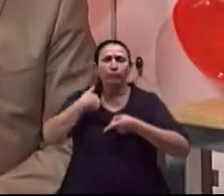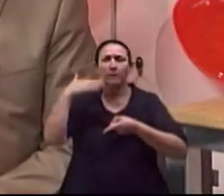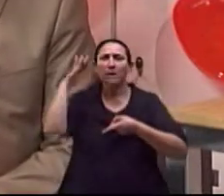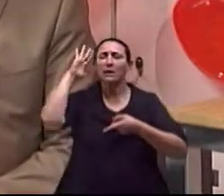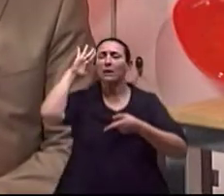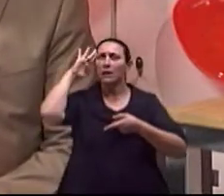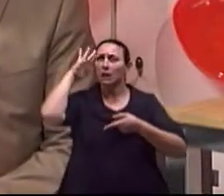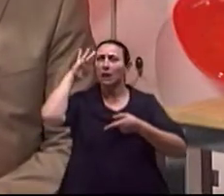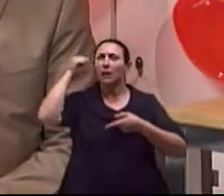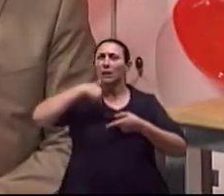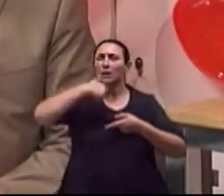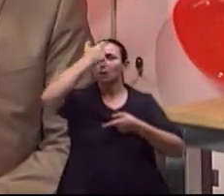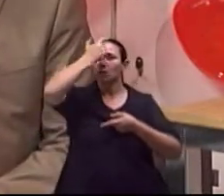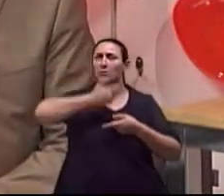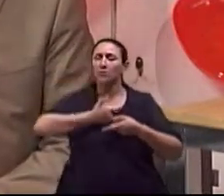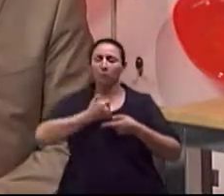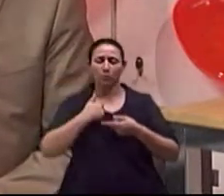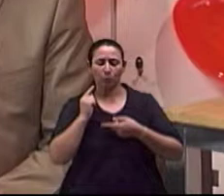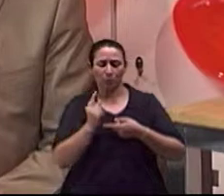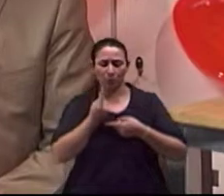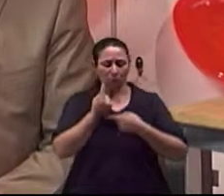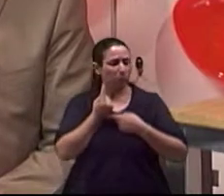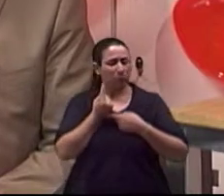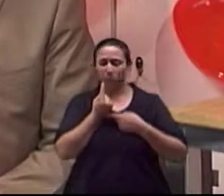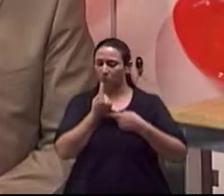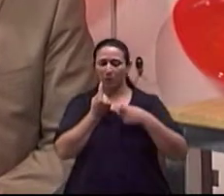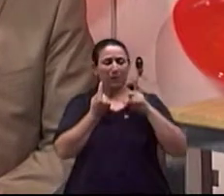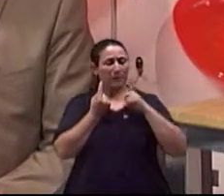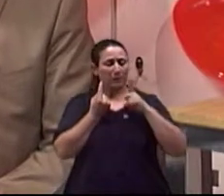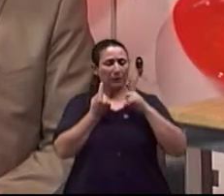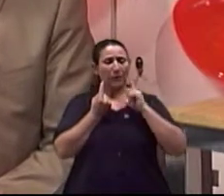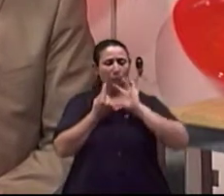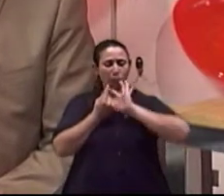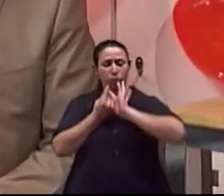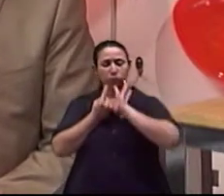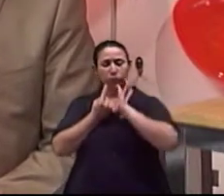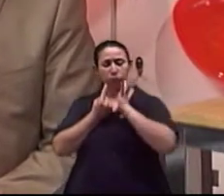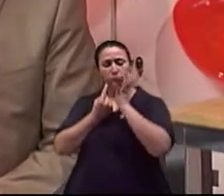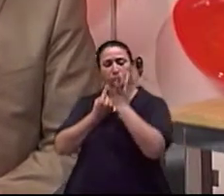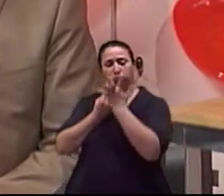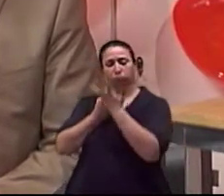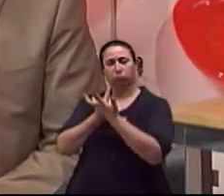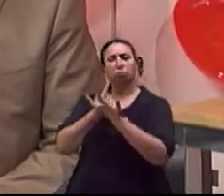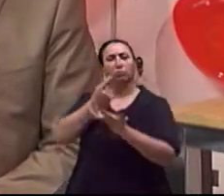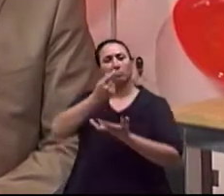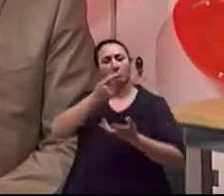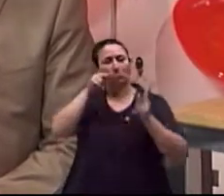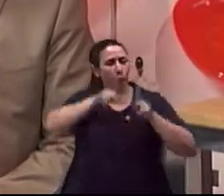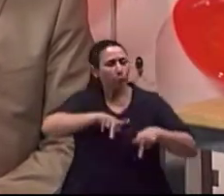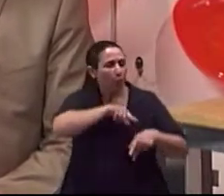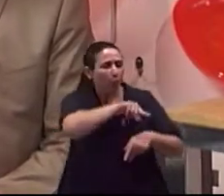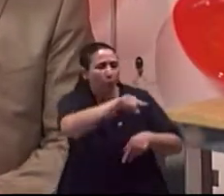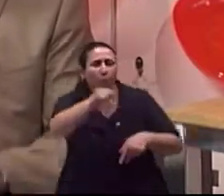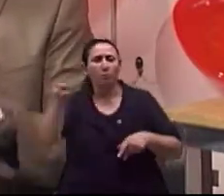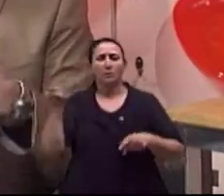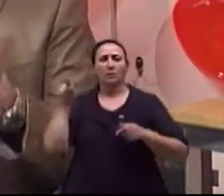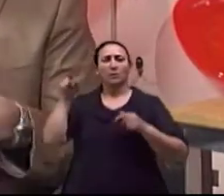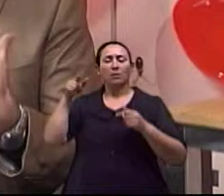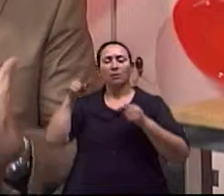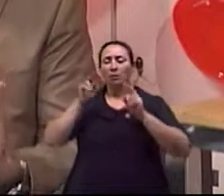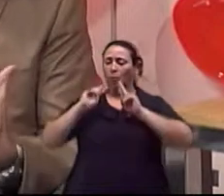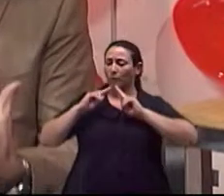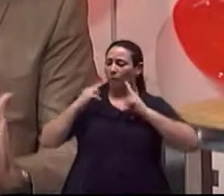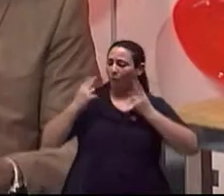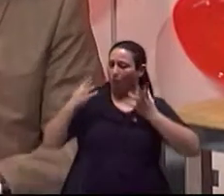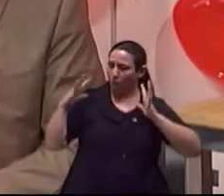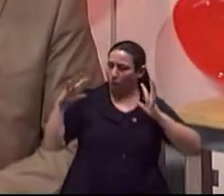é só uma individualidade que ele está dentro de um conjunto que se compõe com outras pessoas com o universo ou seja